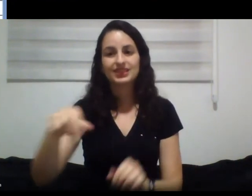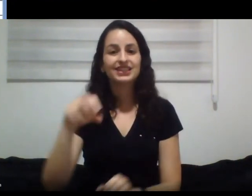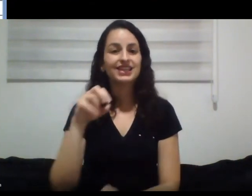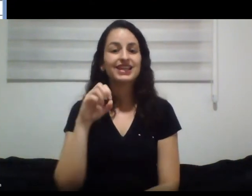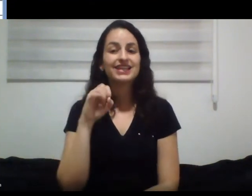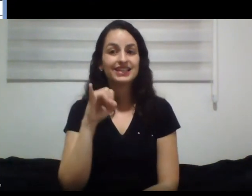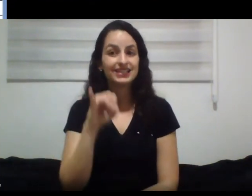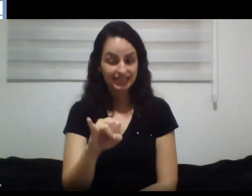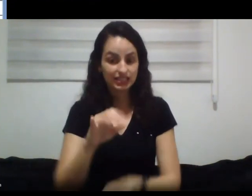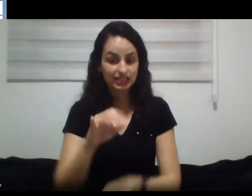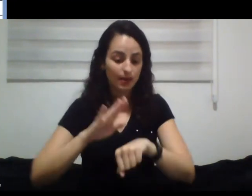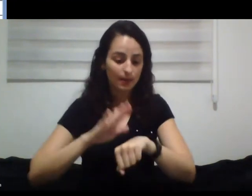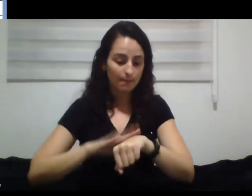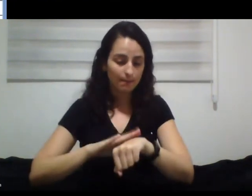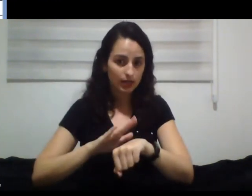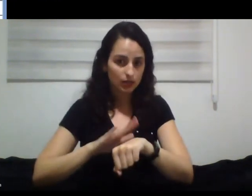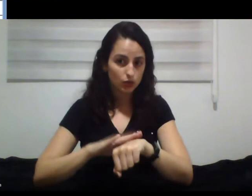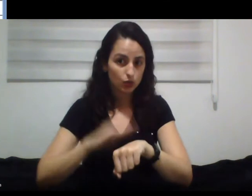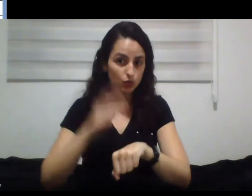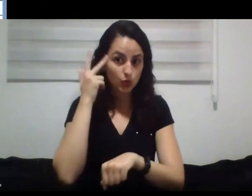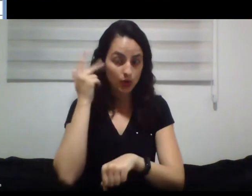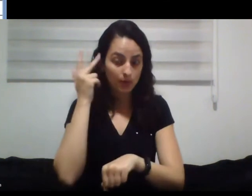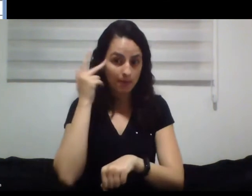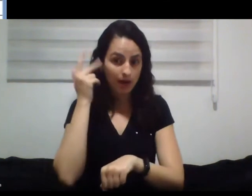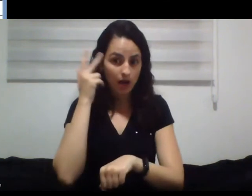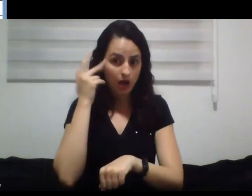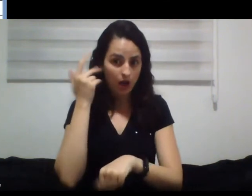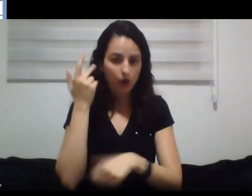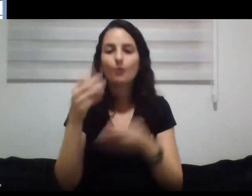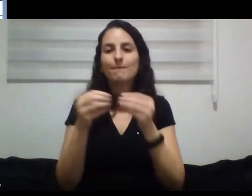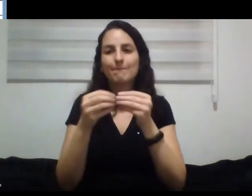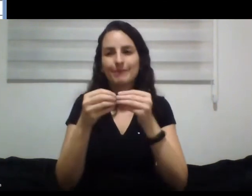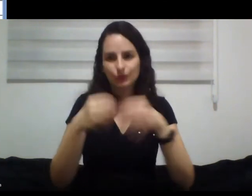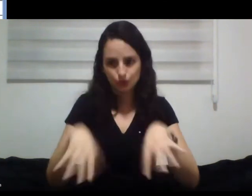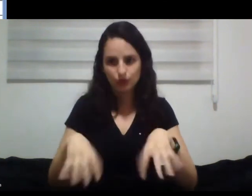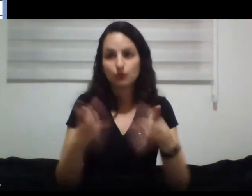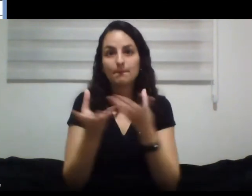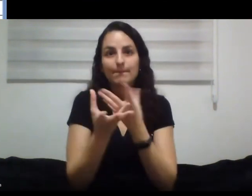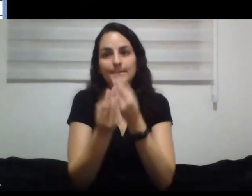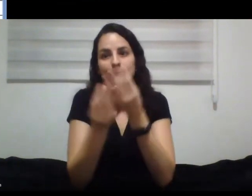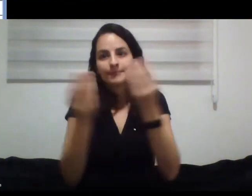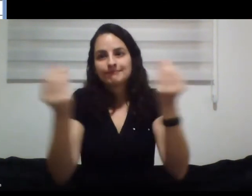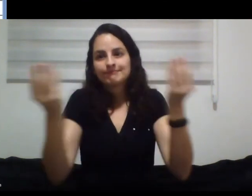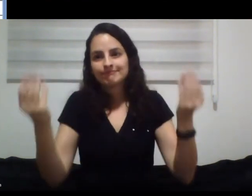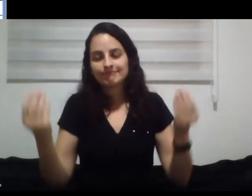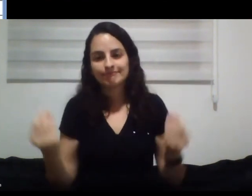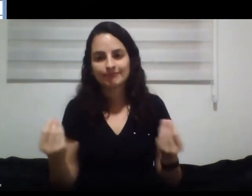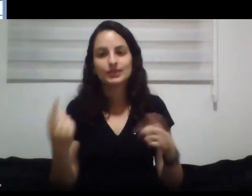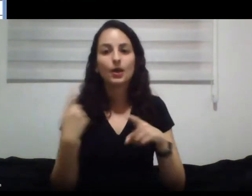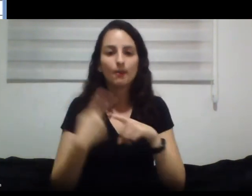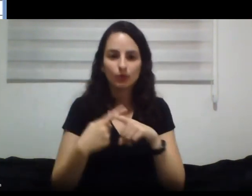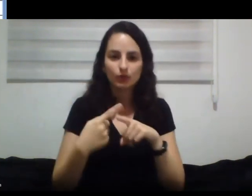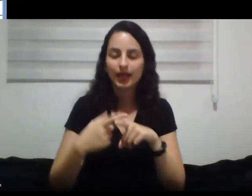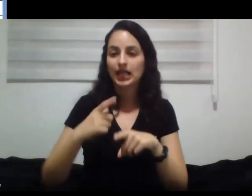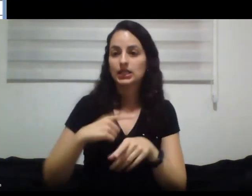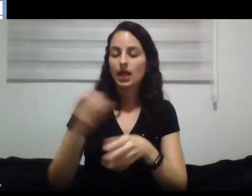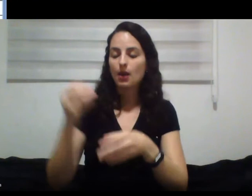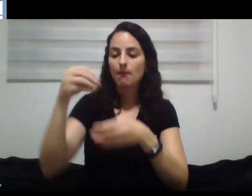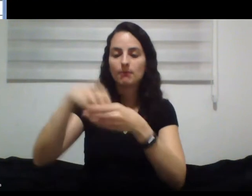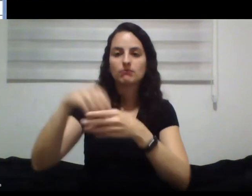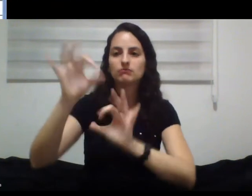que não são disponibilizados efetivamente para os nossos estudantes. Embora a gente tenha a possibilidade,